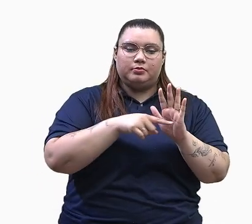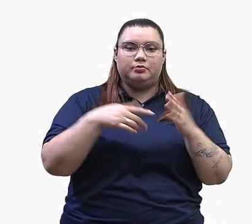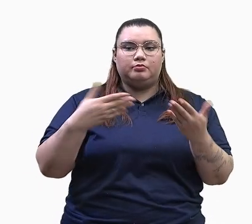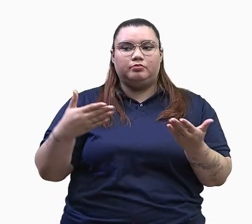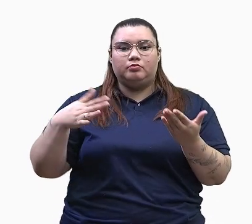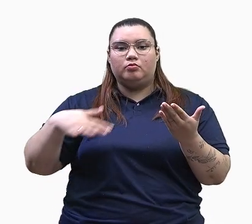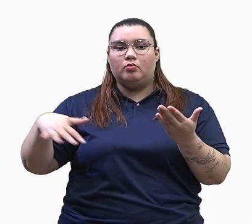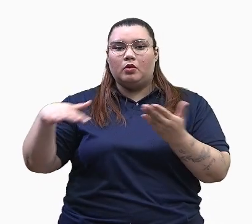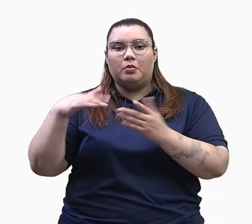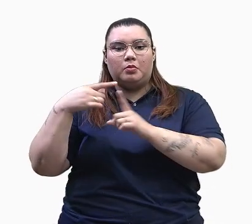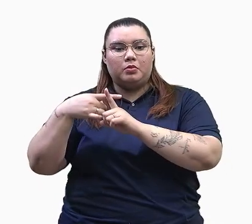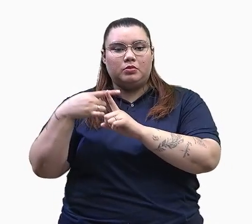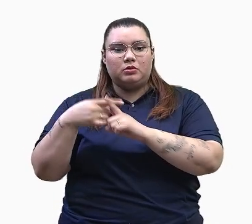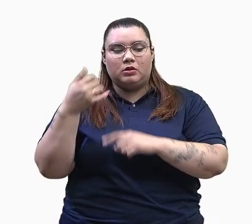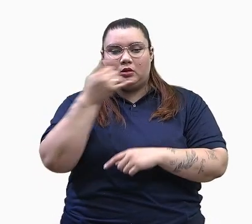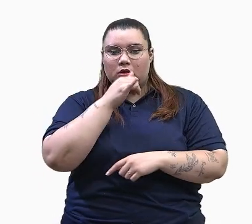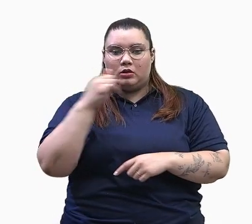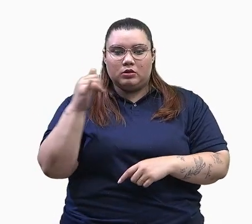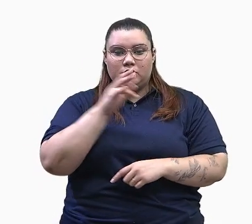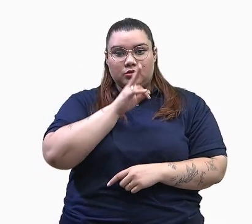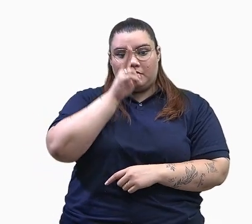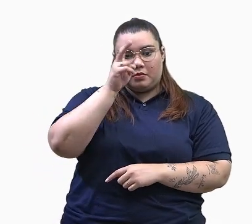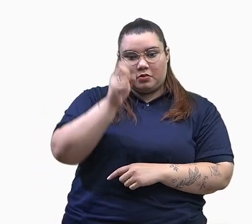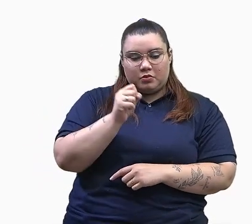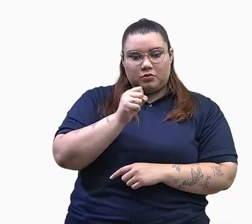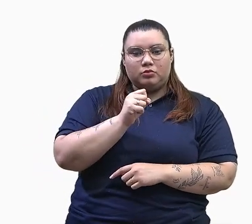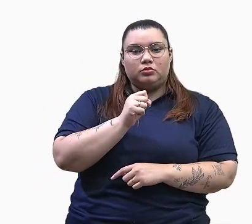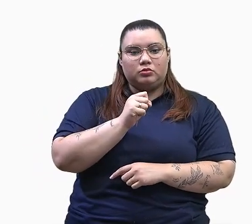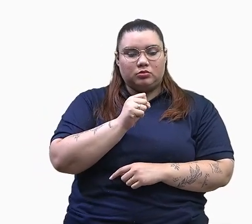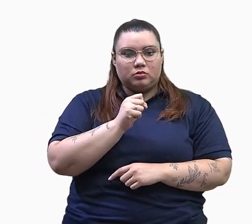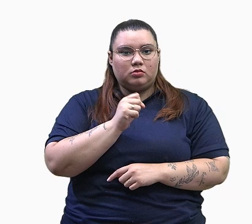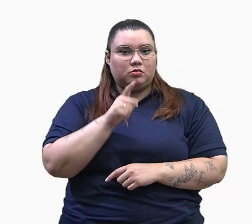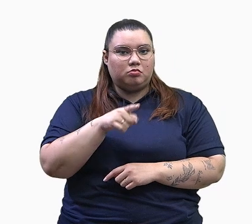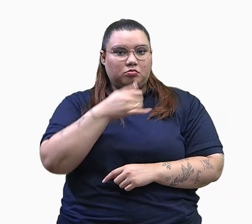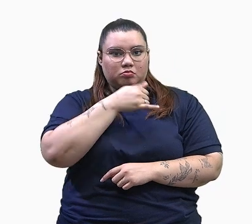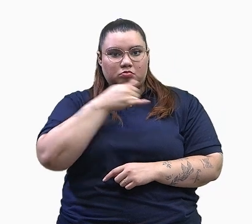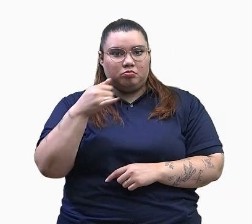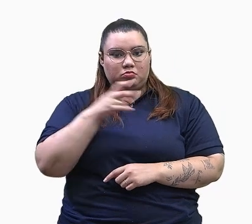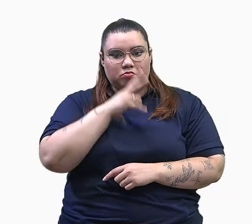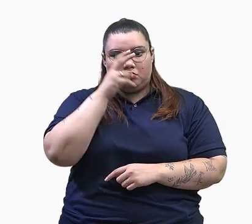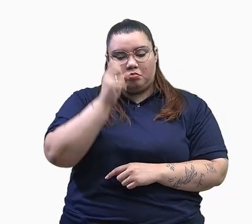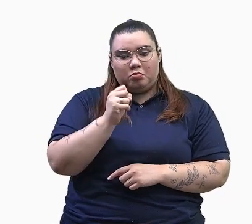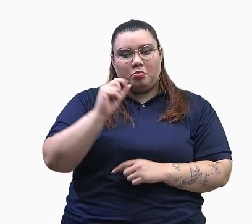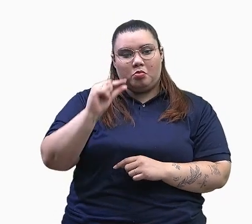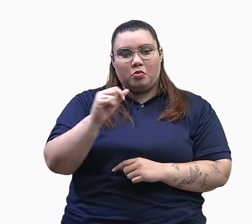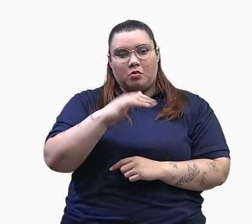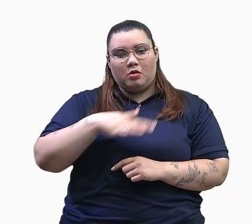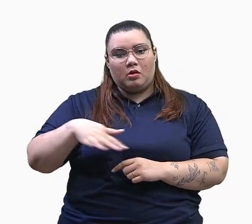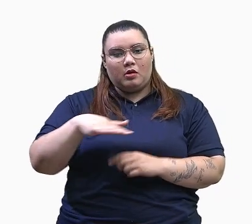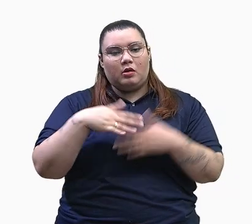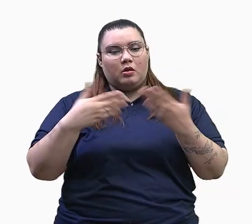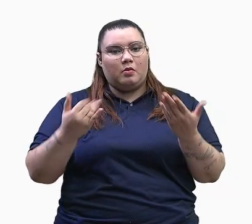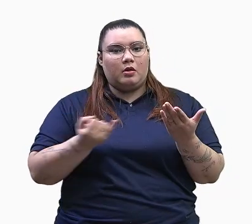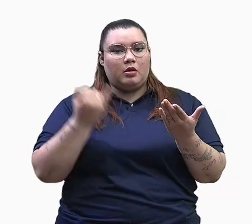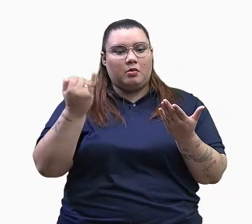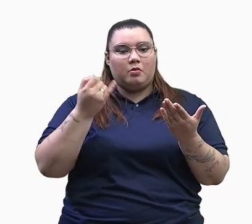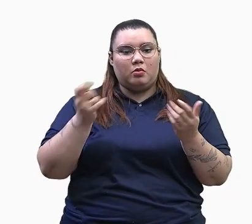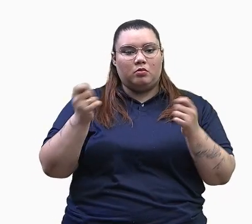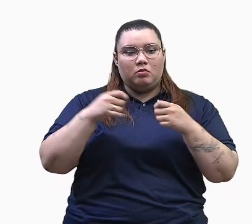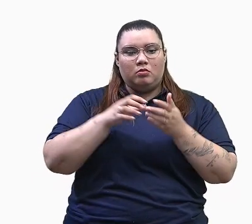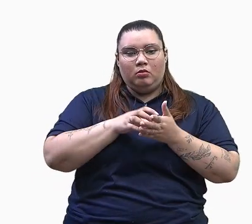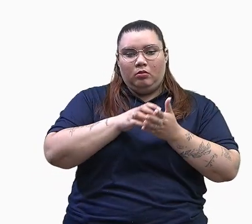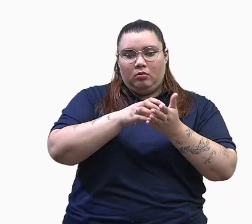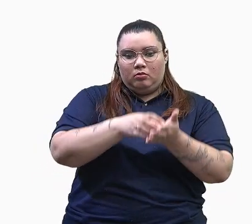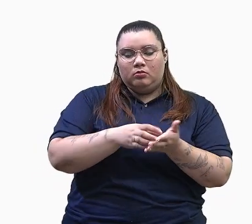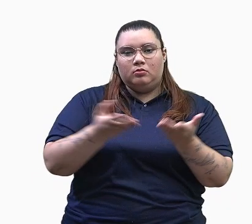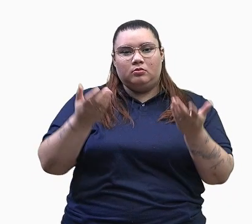para vocês energia potente, né? Uma grande energia em pouco espaço, e a gente também tem ali os derivados, né? Como